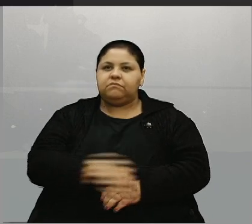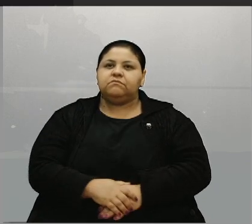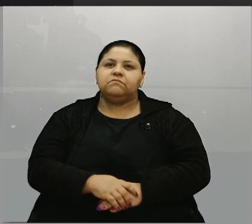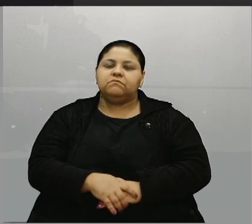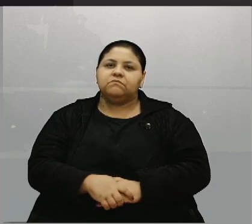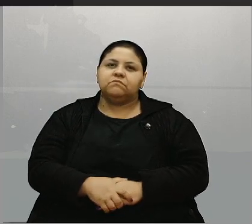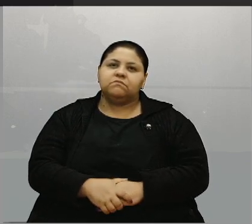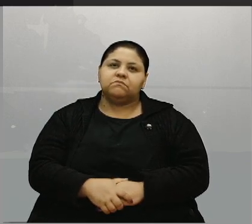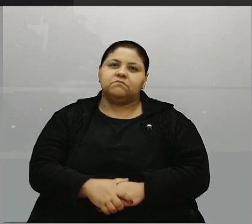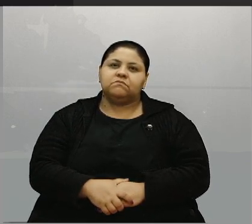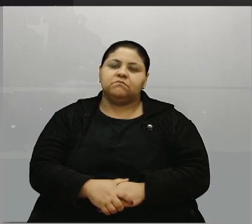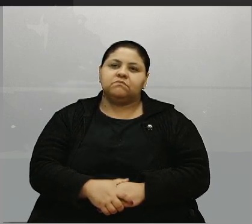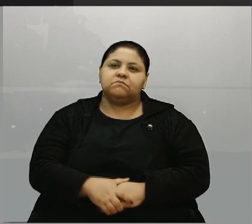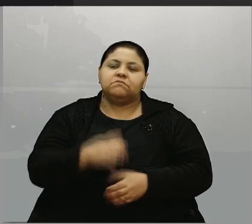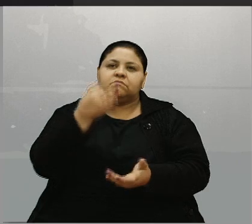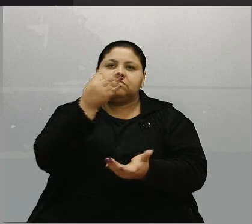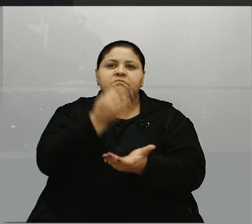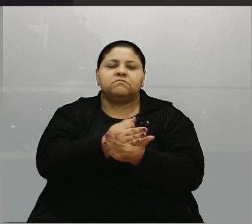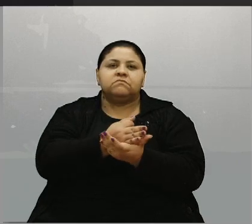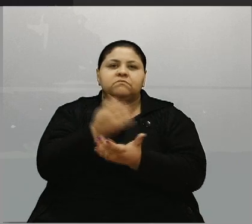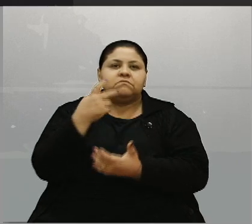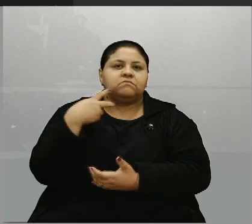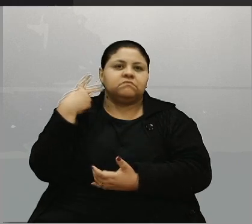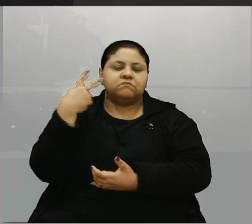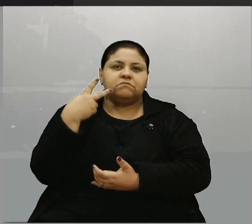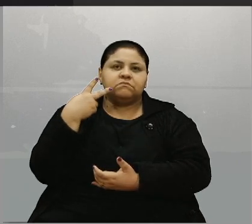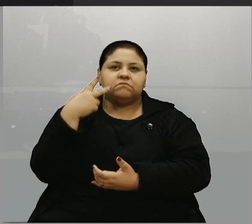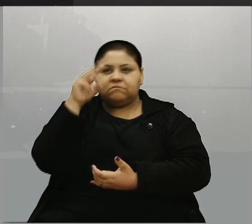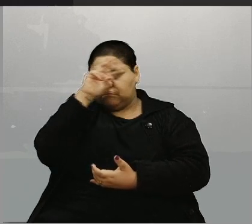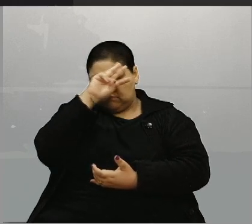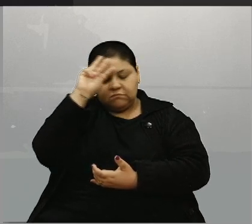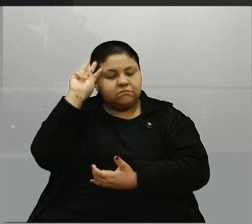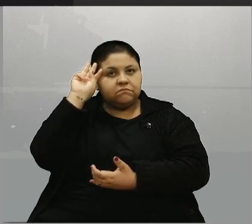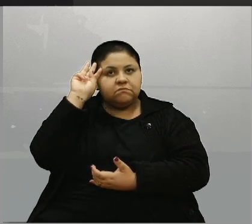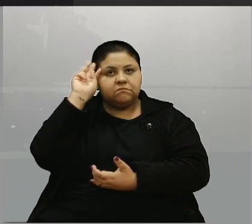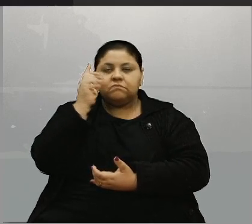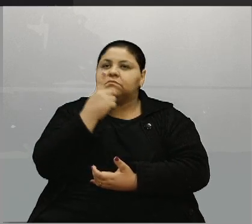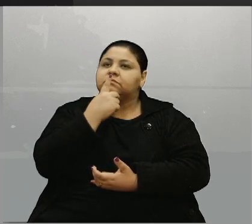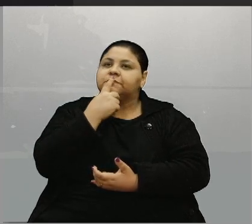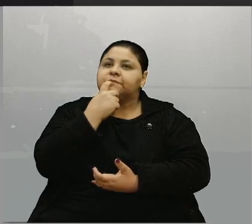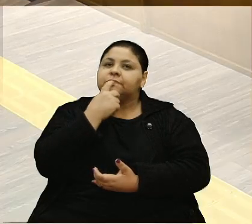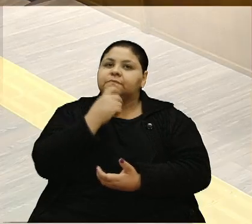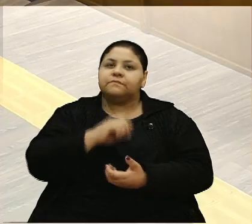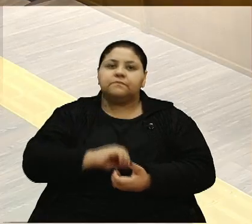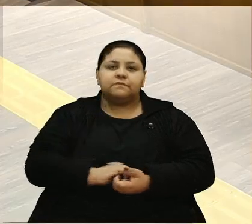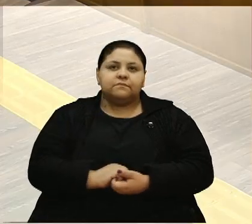vereadores. Ausência, vereadores Juliano Valim e Rose Frigeri.